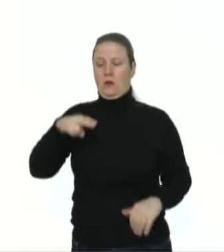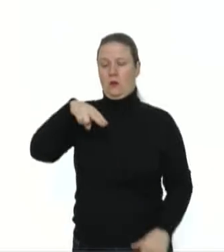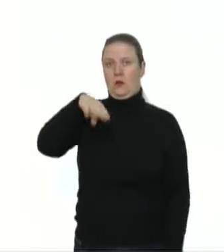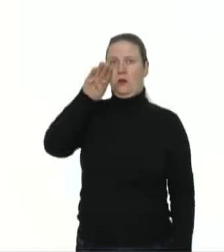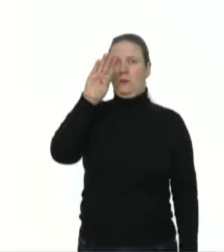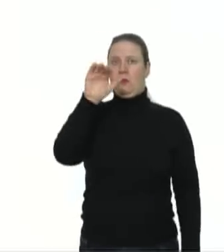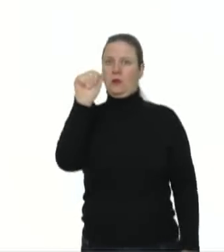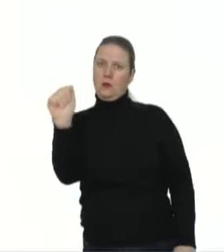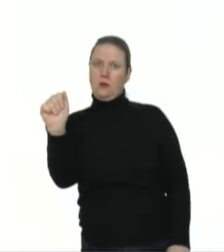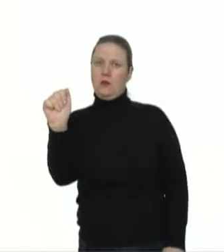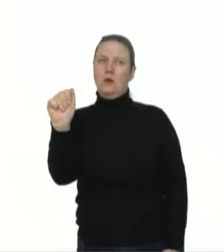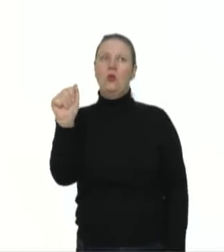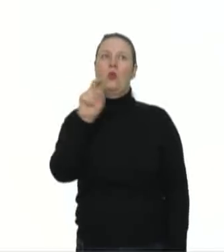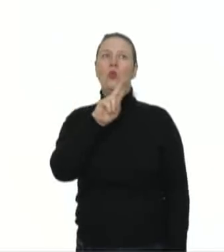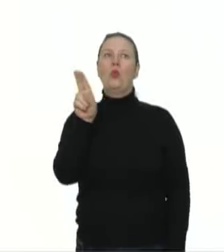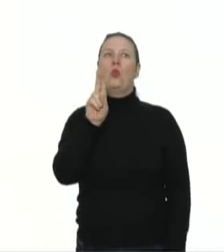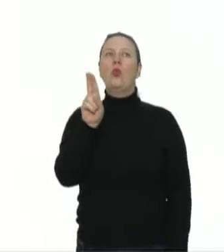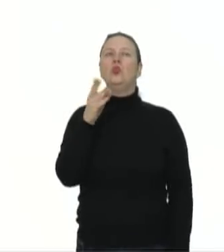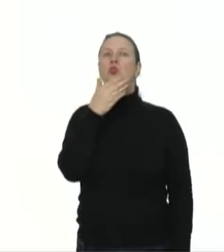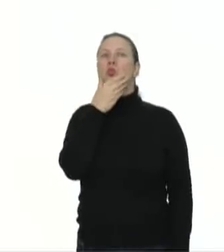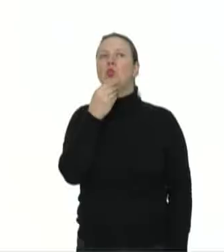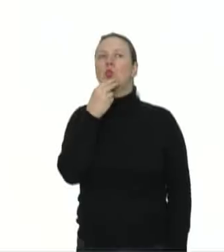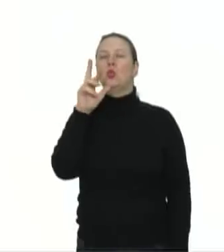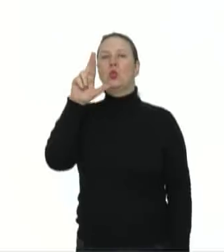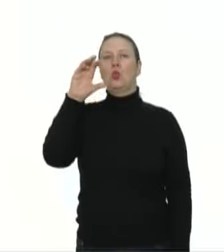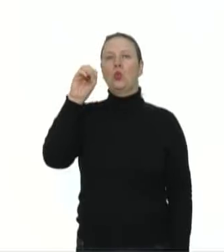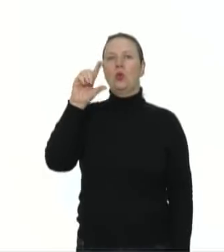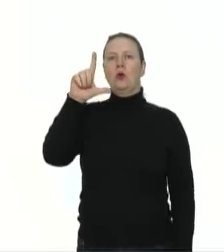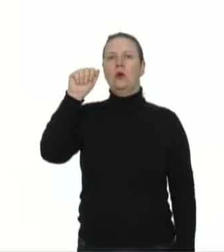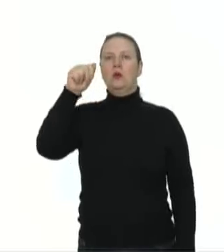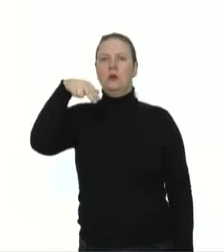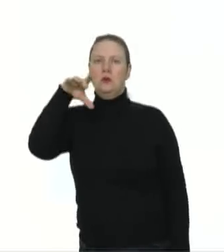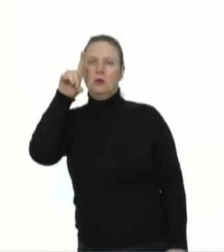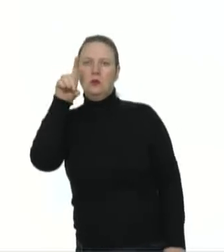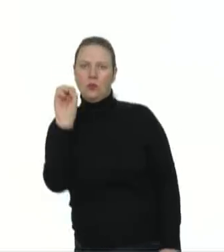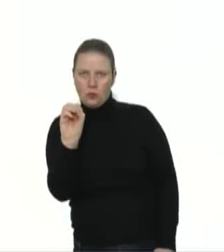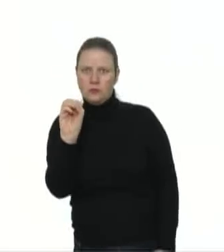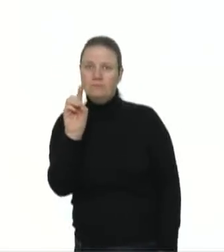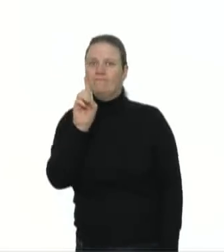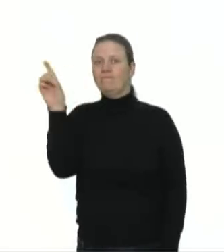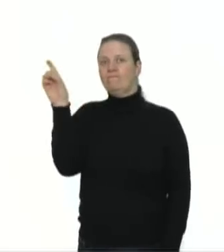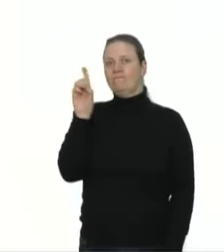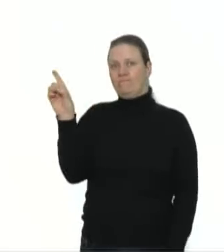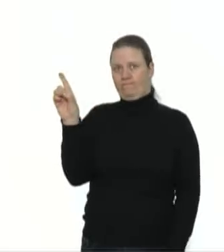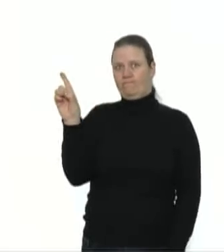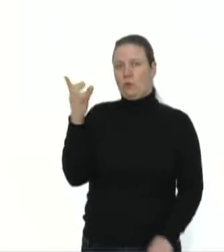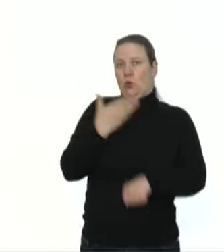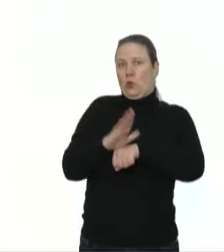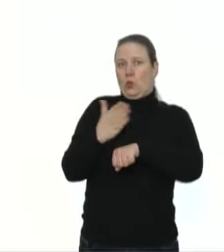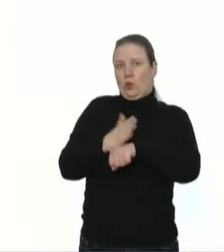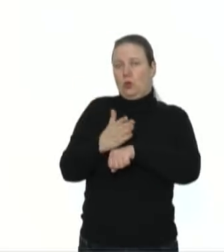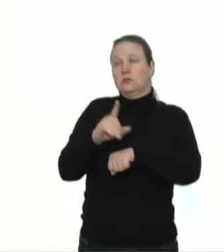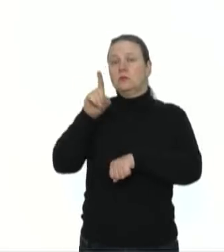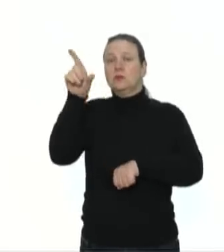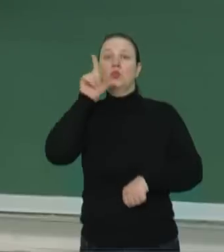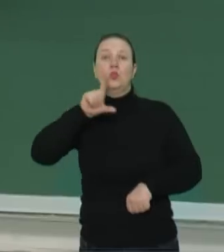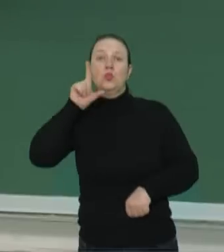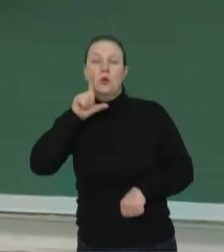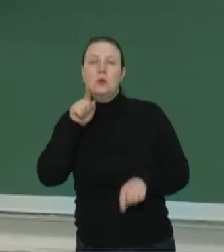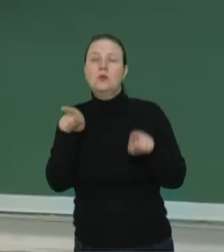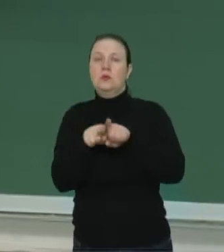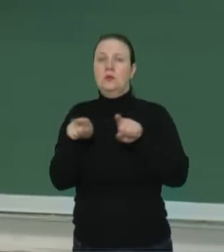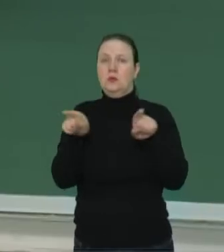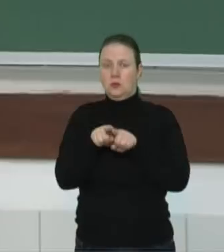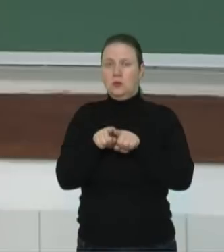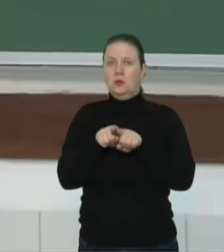foi o Rolando Ferreira, em 1888, pelo Portland Trail Blazers. O Rolando Ferreira, ele